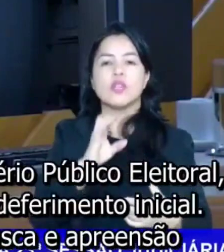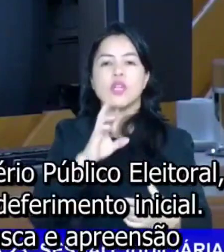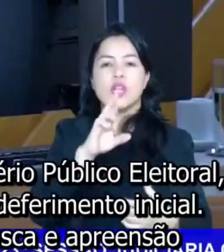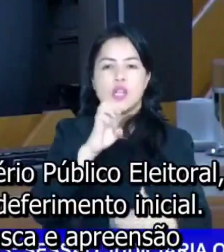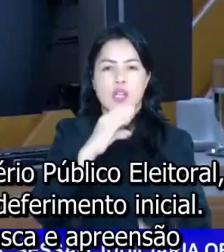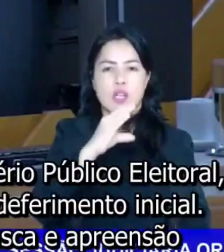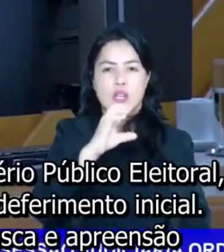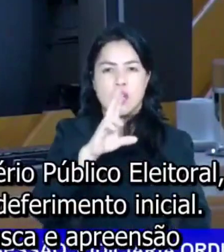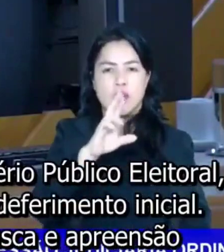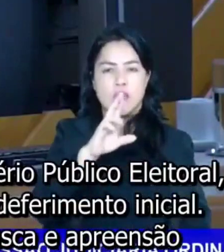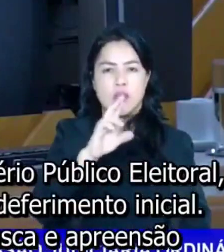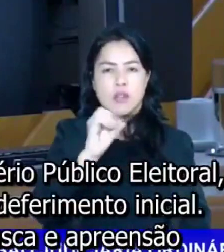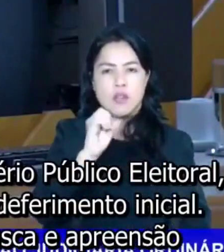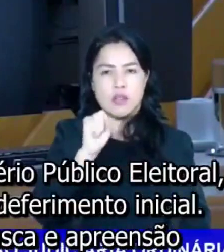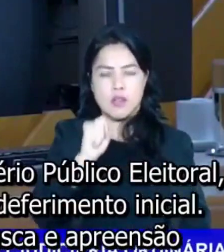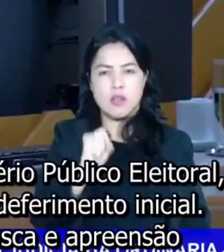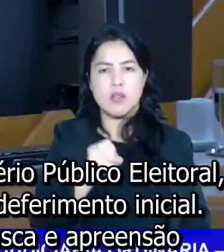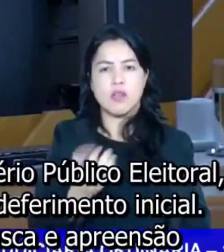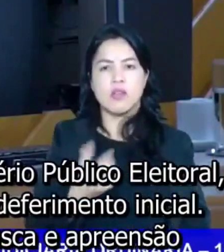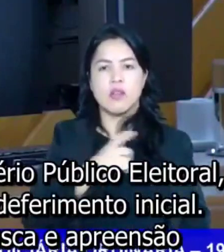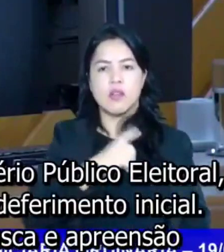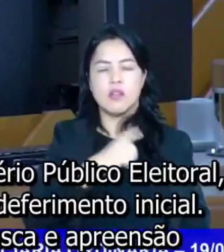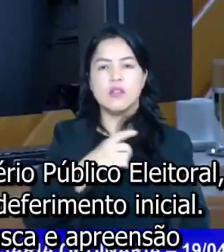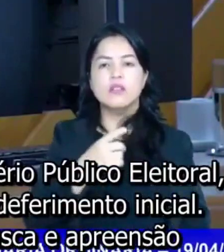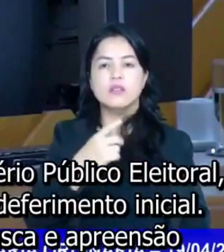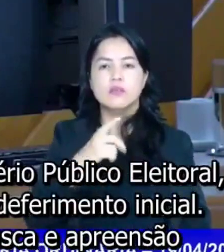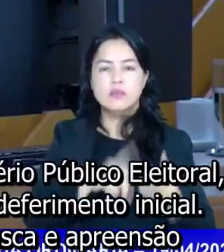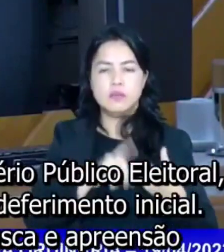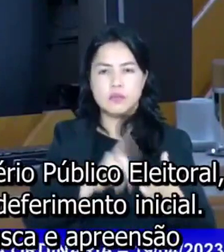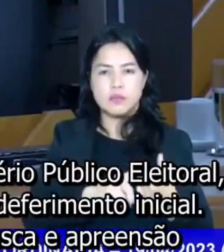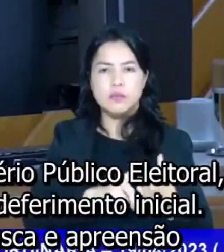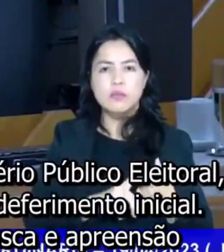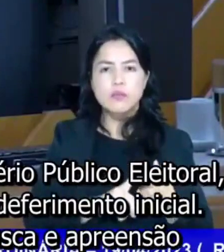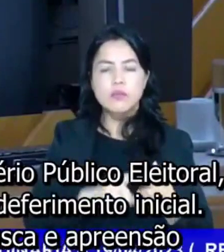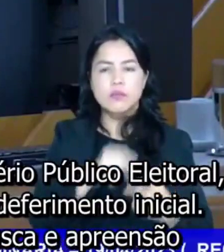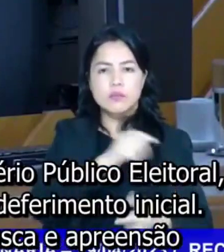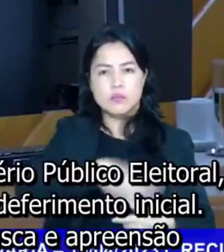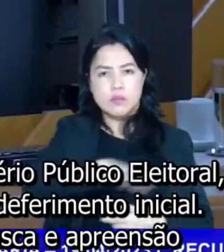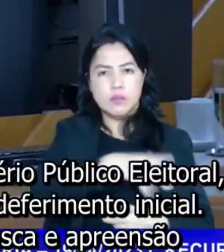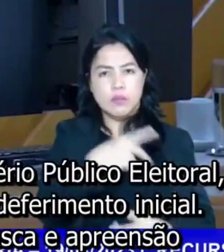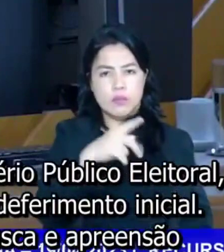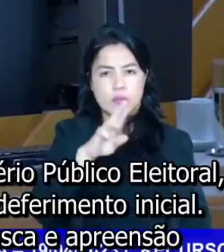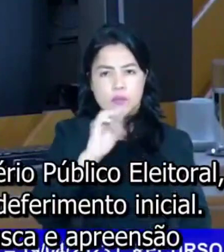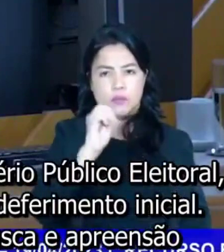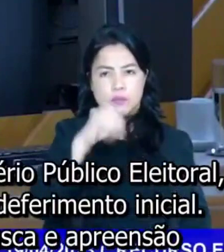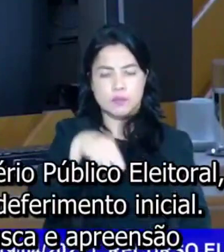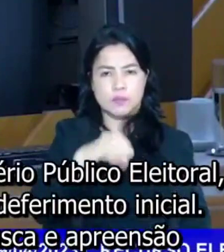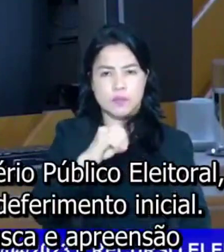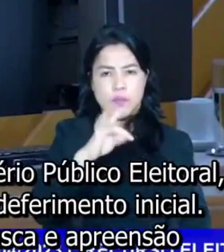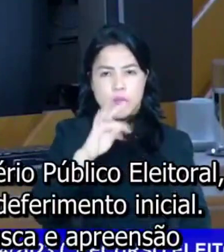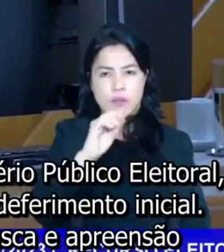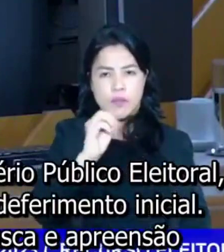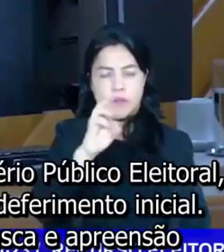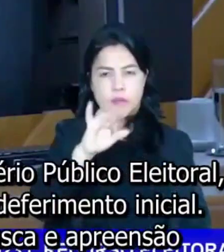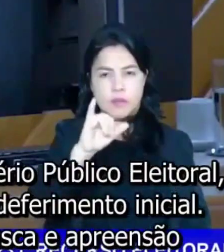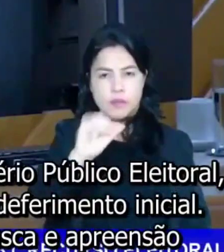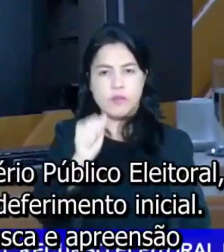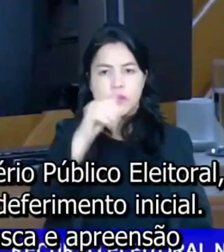Eleitoral, pela Promotoria Eleitoral, em razão, como dito, do indeferimento inicial.